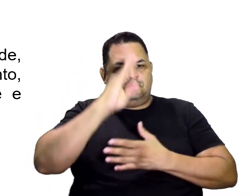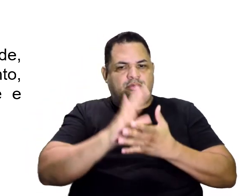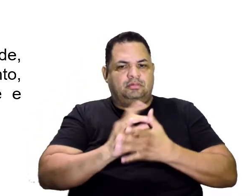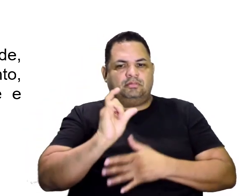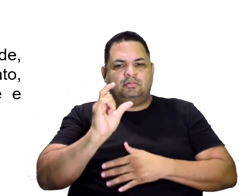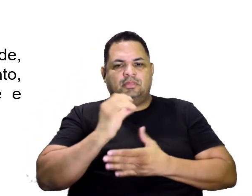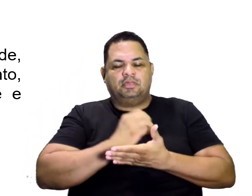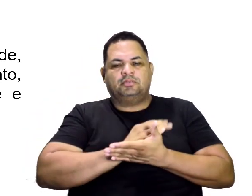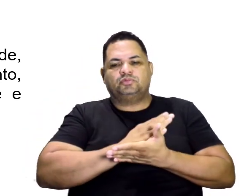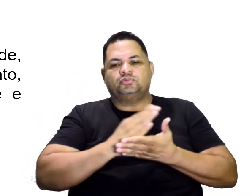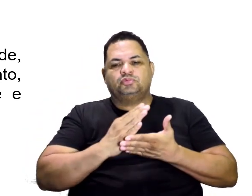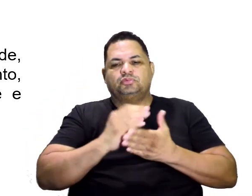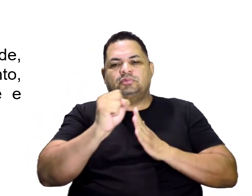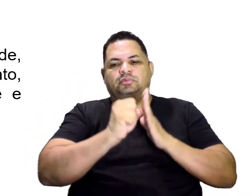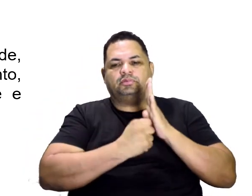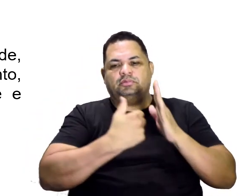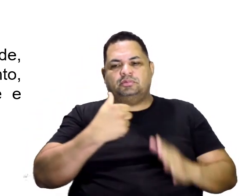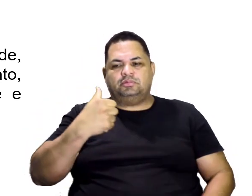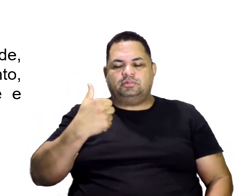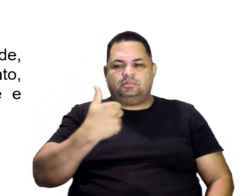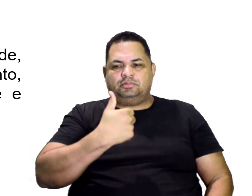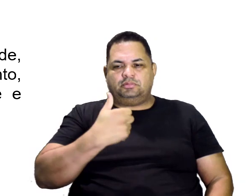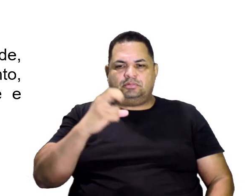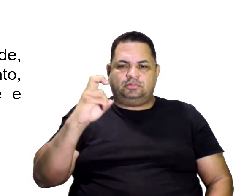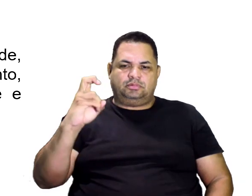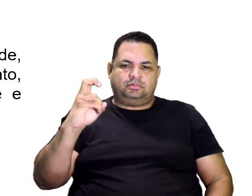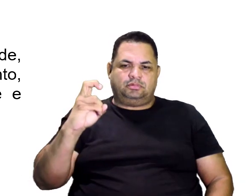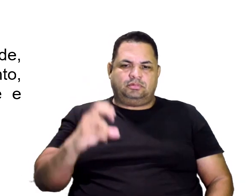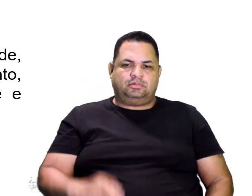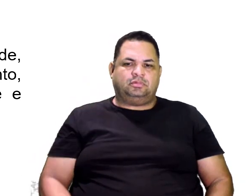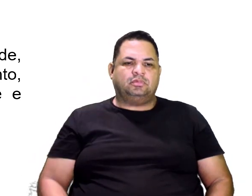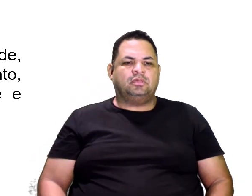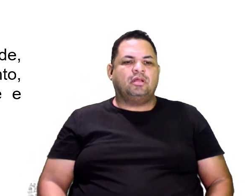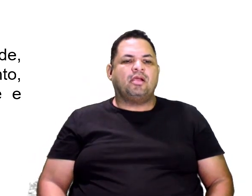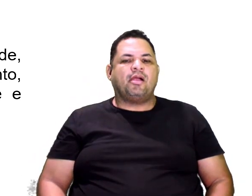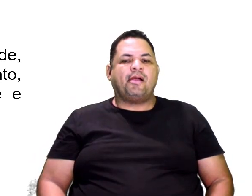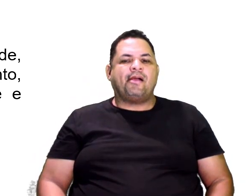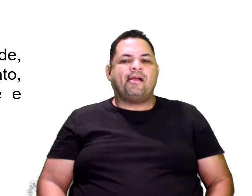termo criado a partir do século XV.